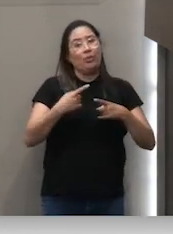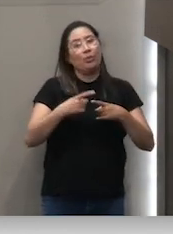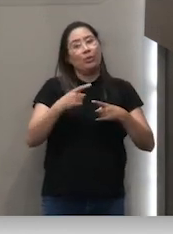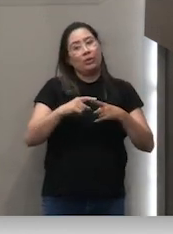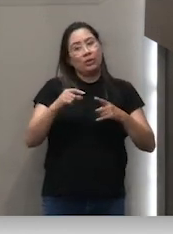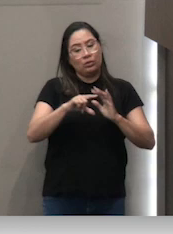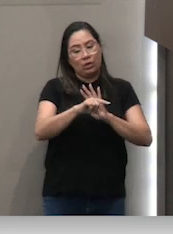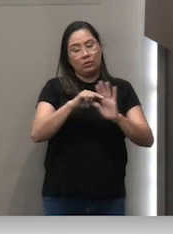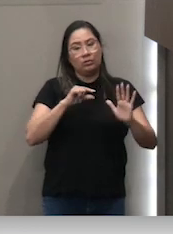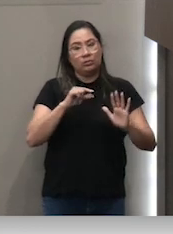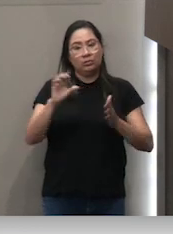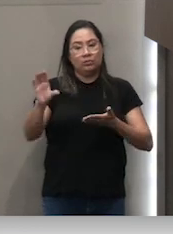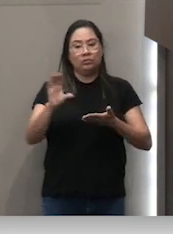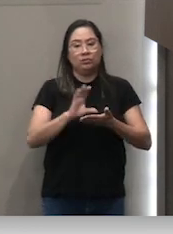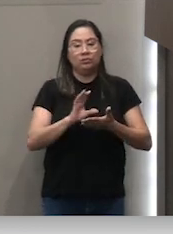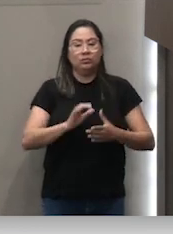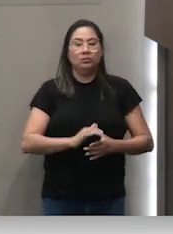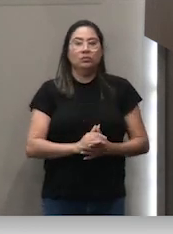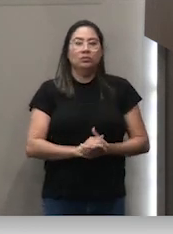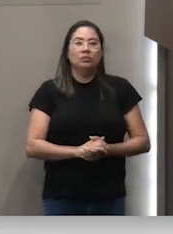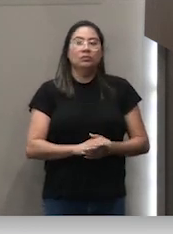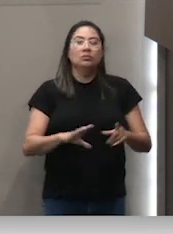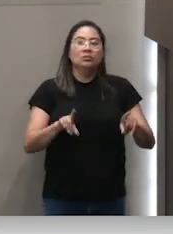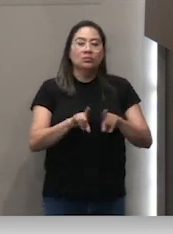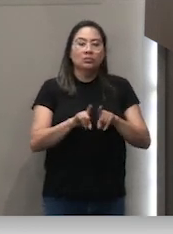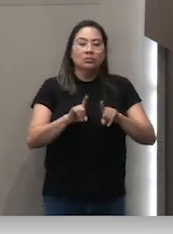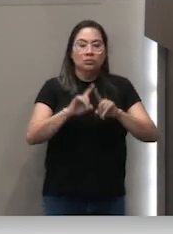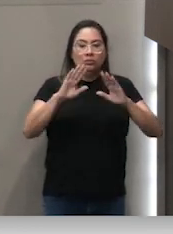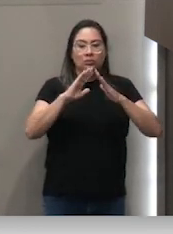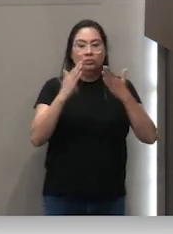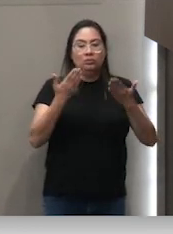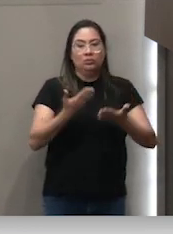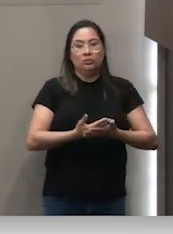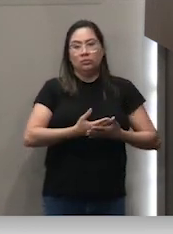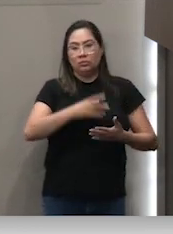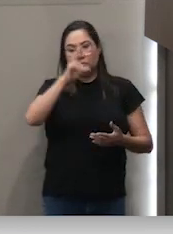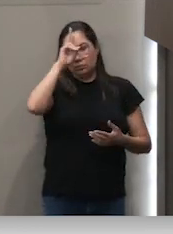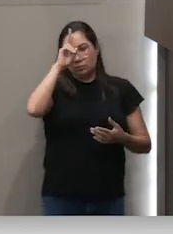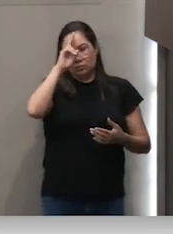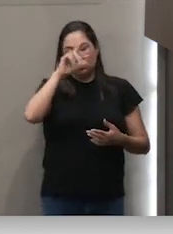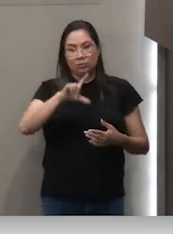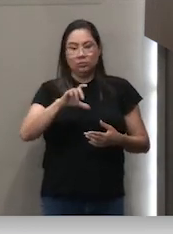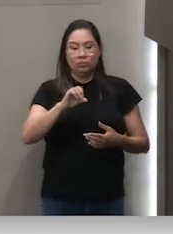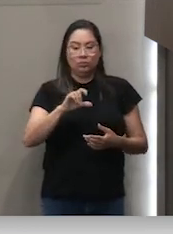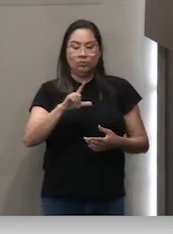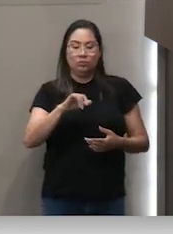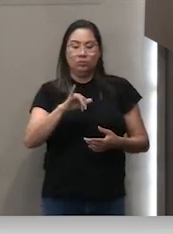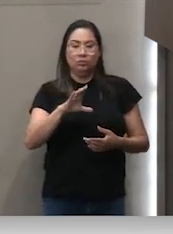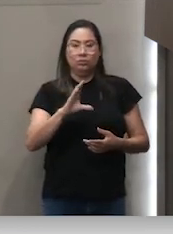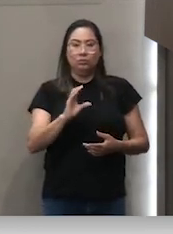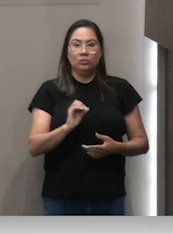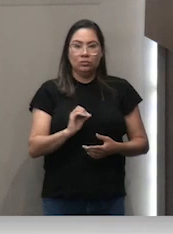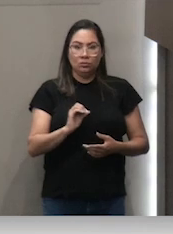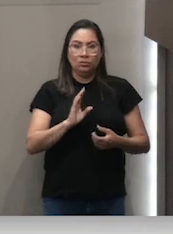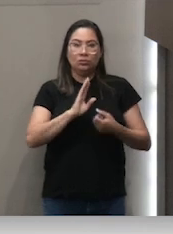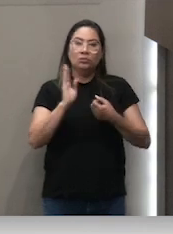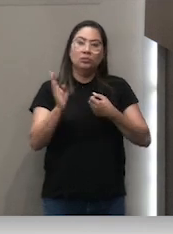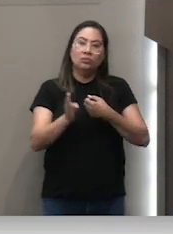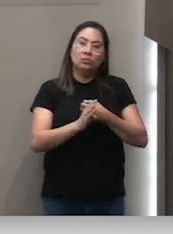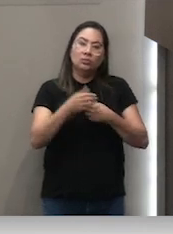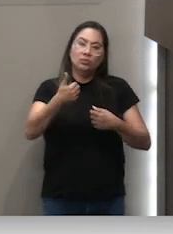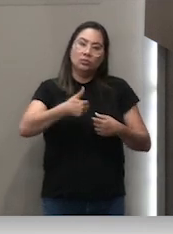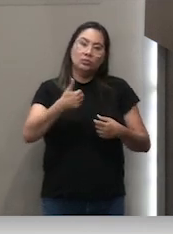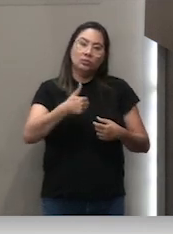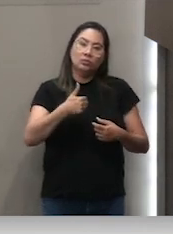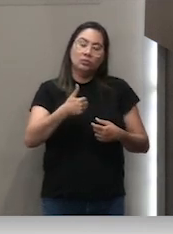que destinamos à Escola Maria Elizabeth. Também a Escola de Ensino Fundamental Coronel Lulico, no bairro Primeiro